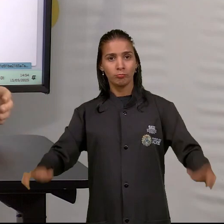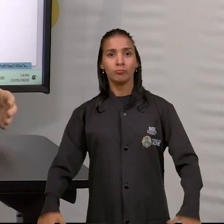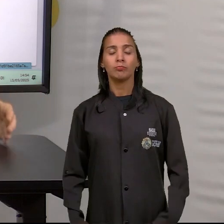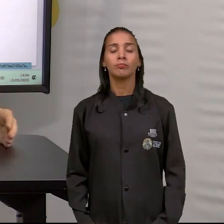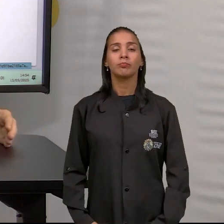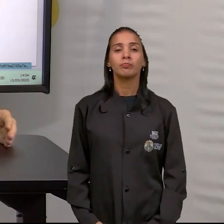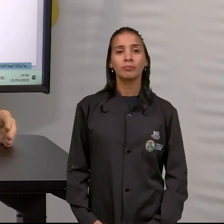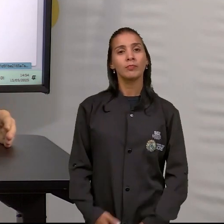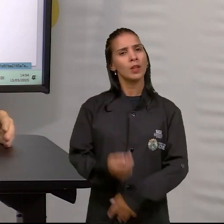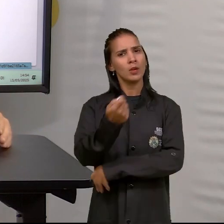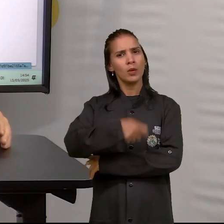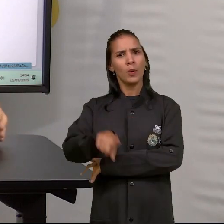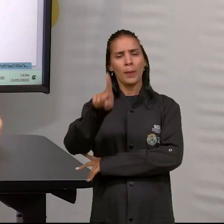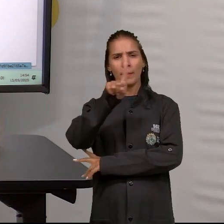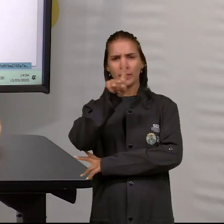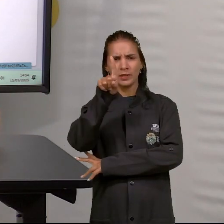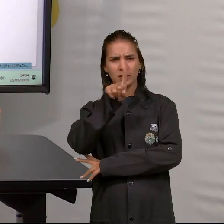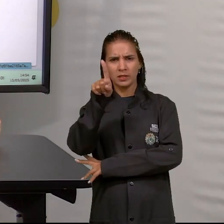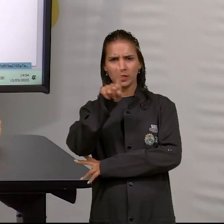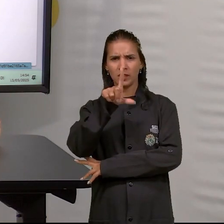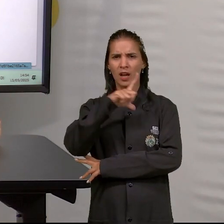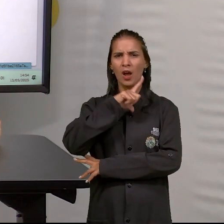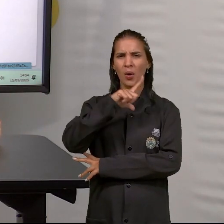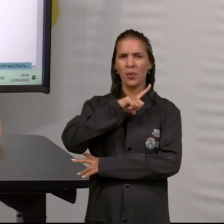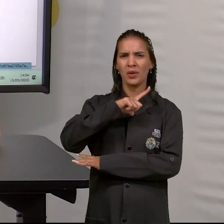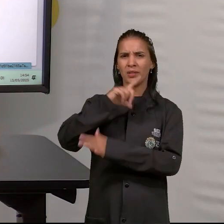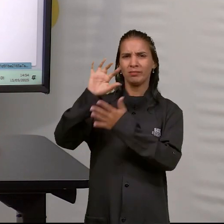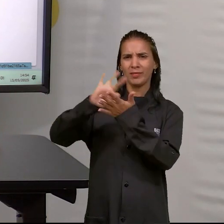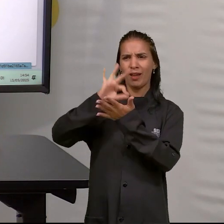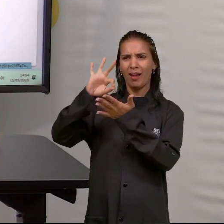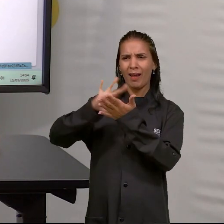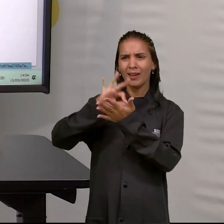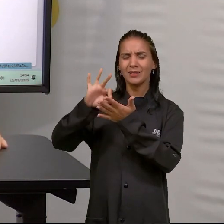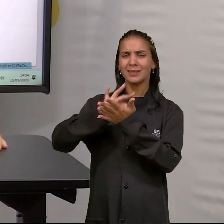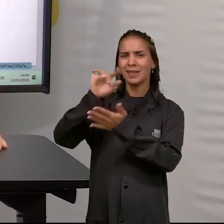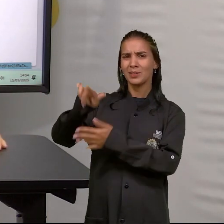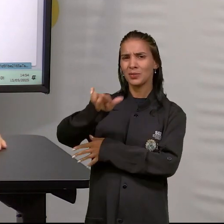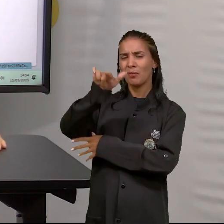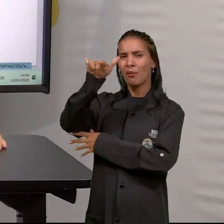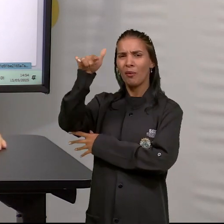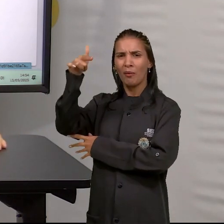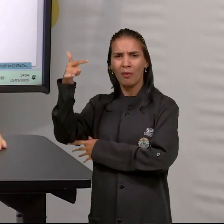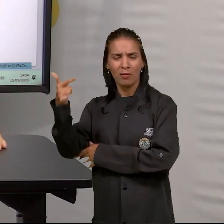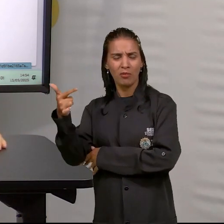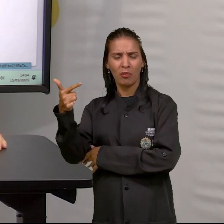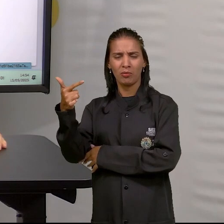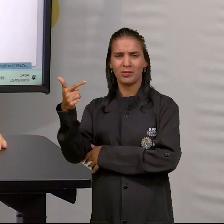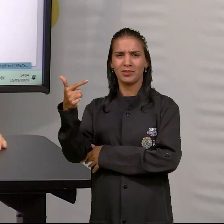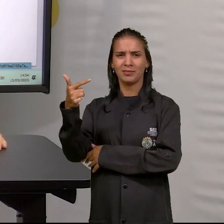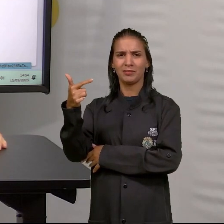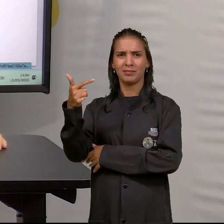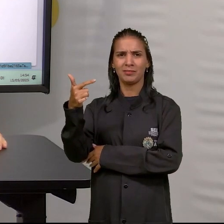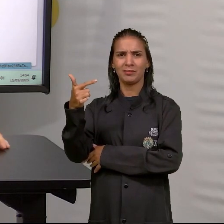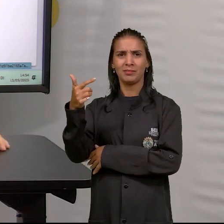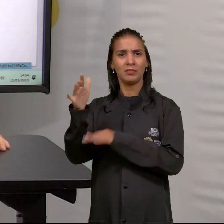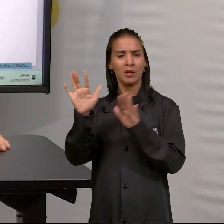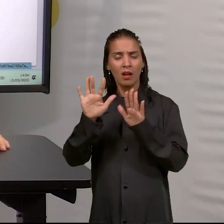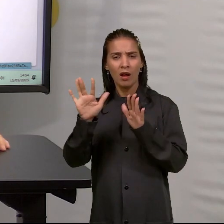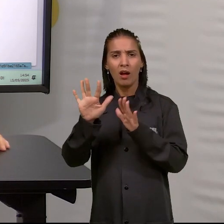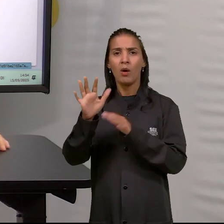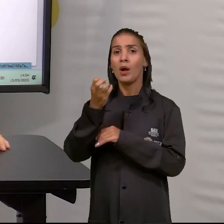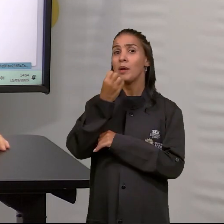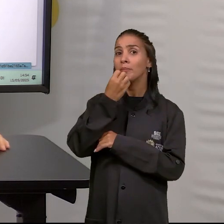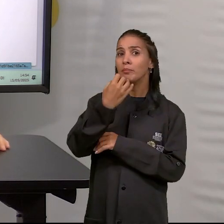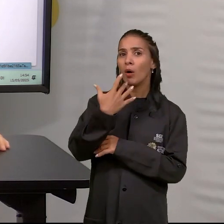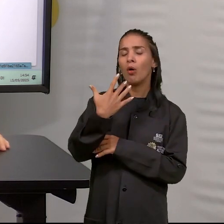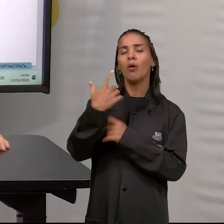Não precisa ter nenhum tipo de acesso externo com ninguém através de outra mídia, tá, pessoal? É até bom que a gente possa